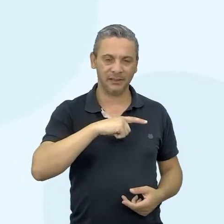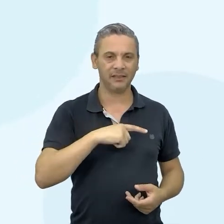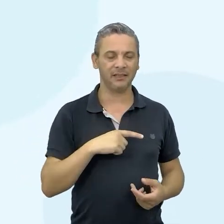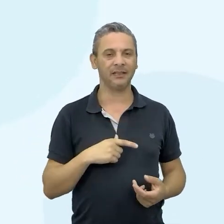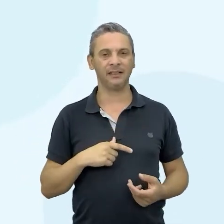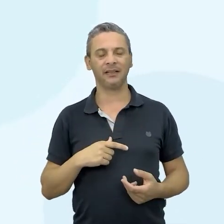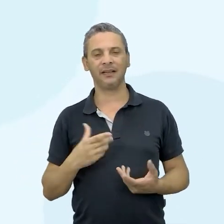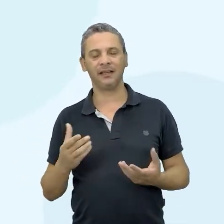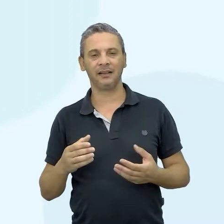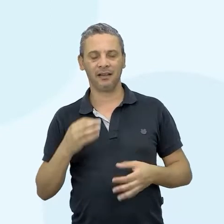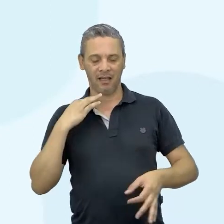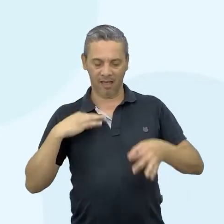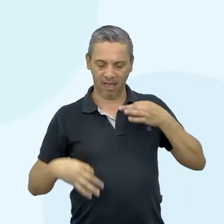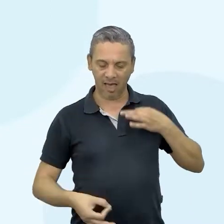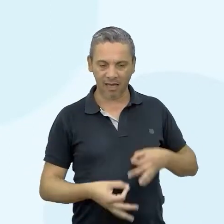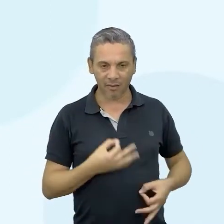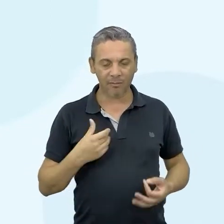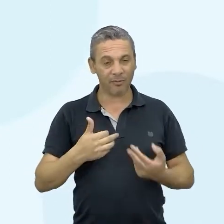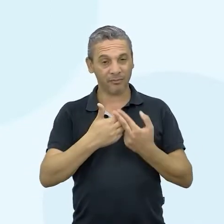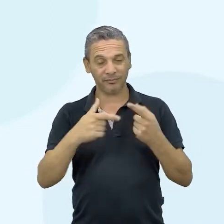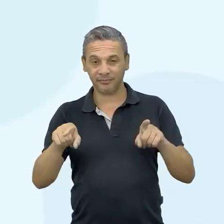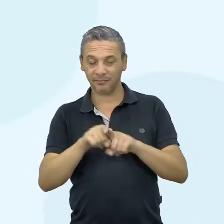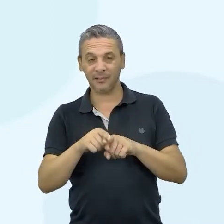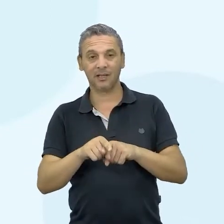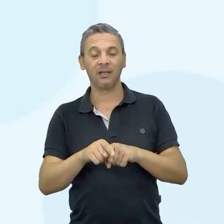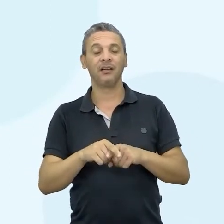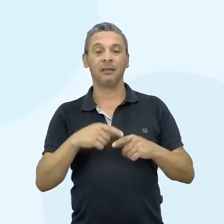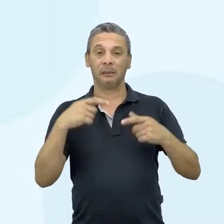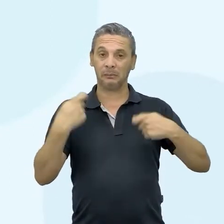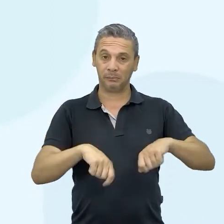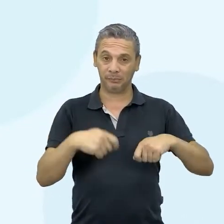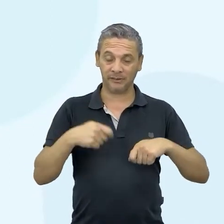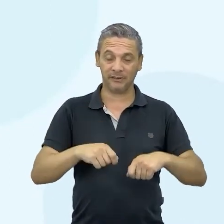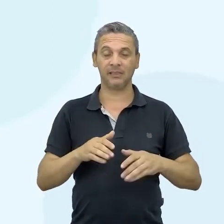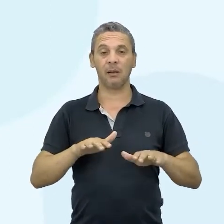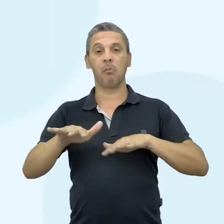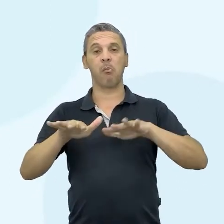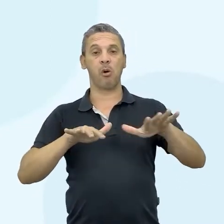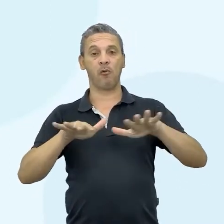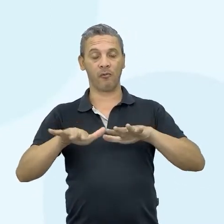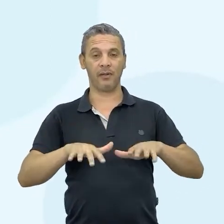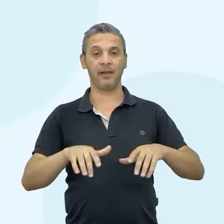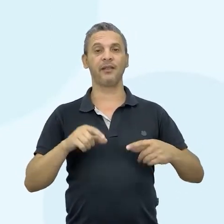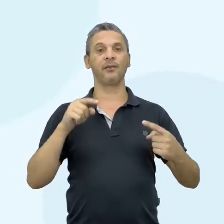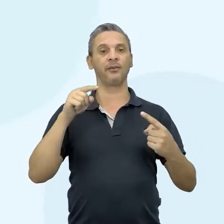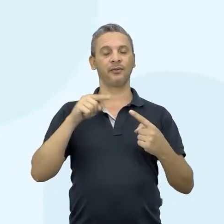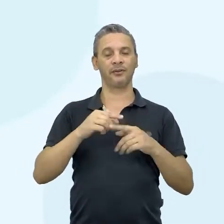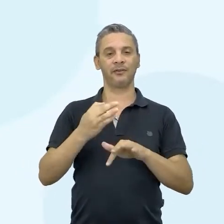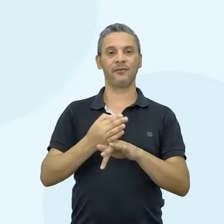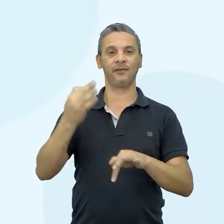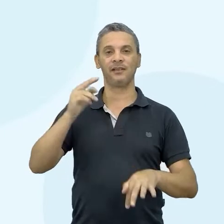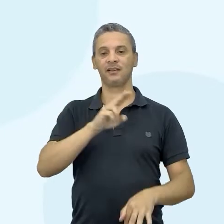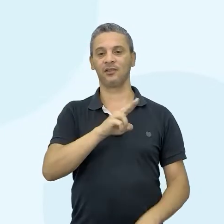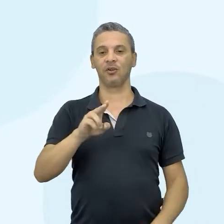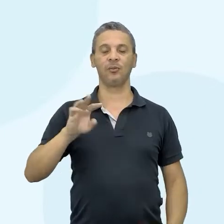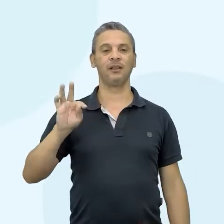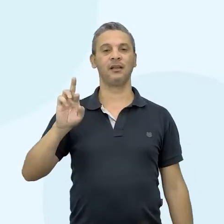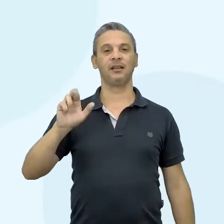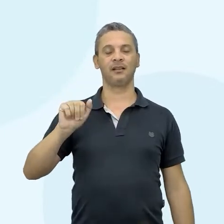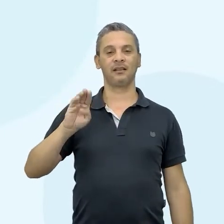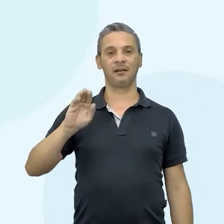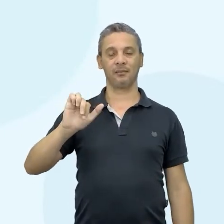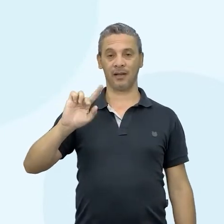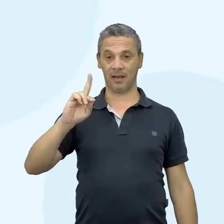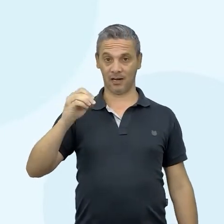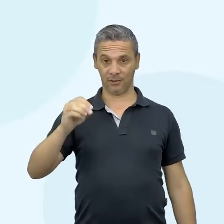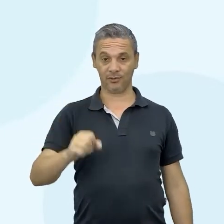têm átomos, né, moléculas. Então, quando um corpo ele precisa se movimentar, aqui na física a gente chama de trabalho. Tá bom?